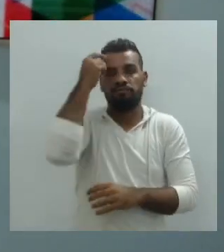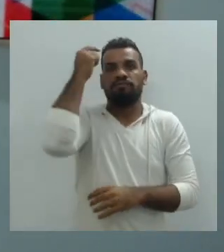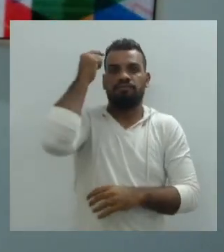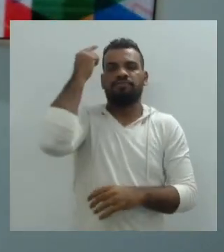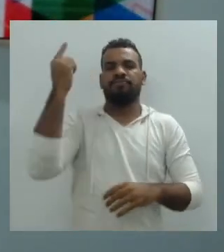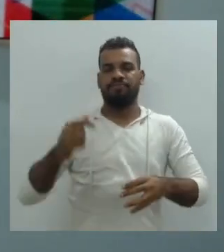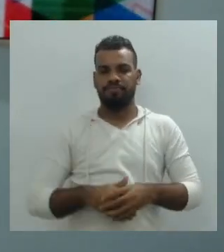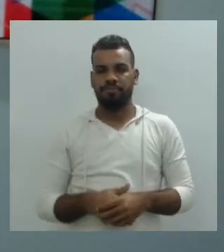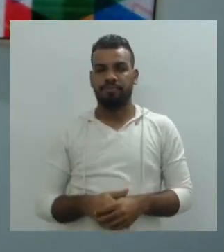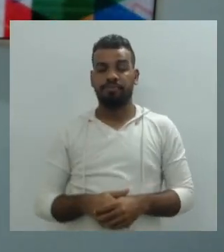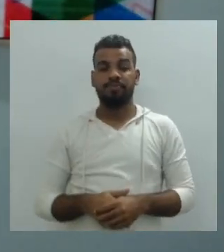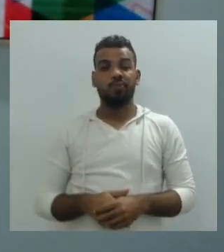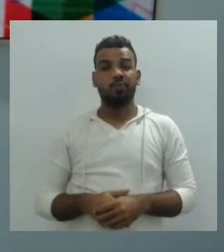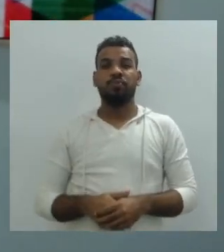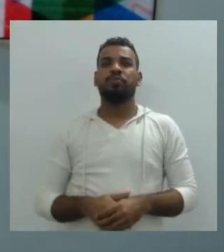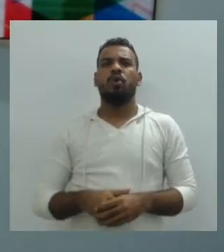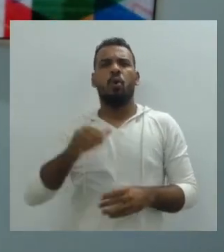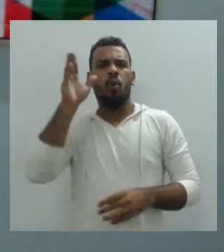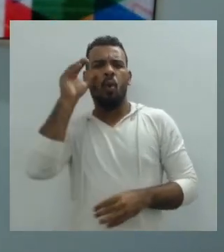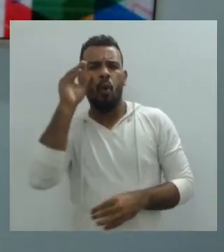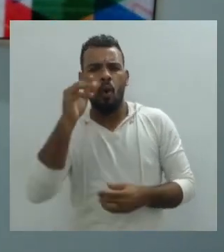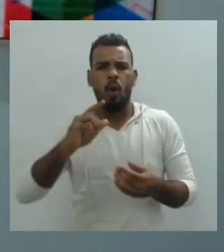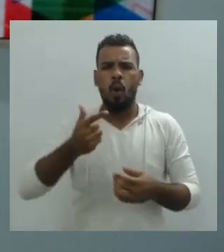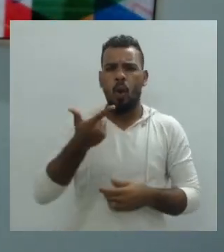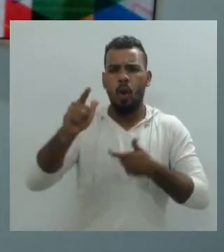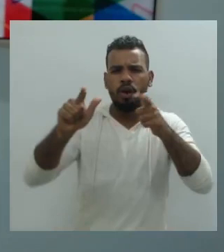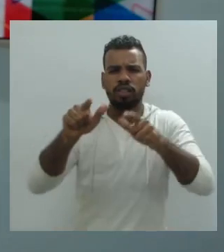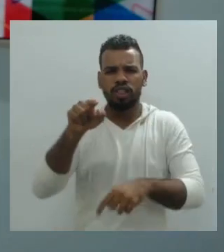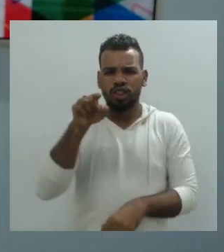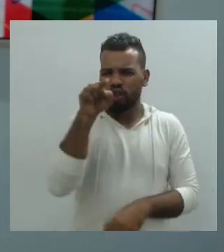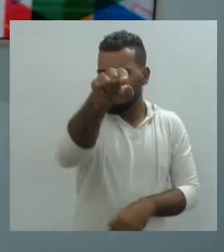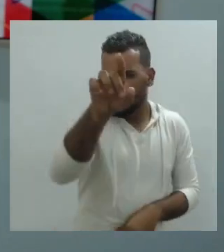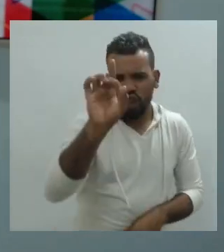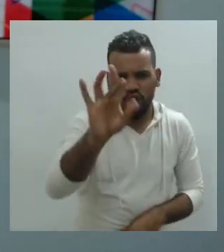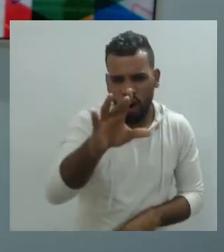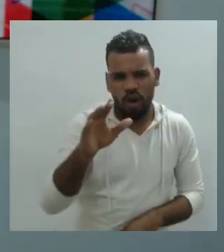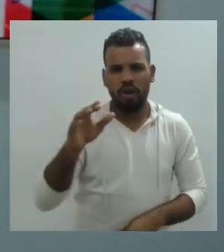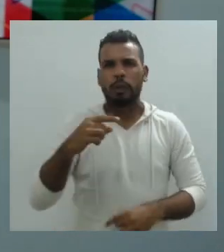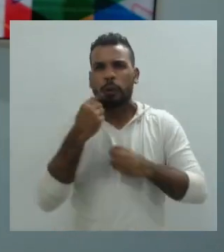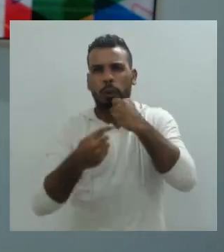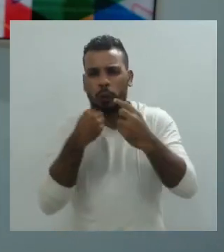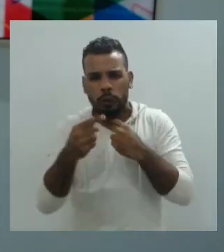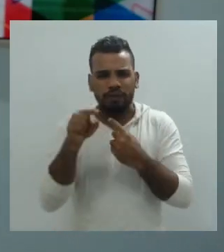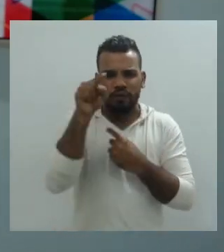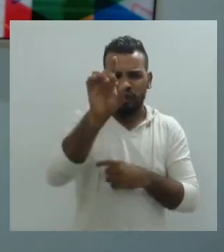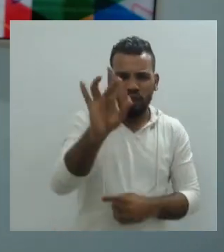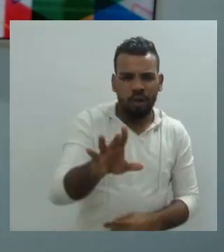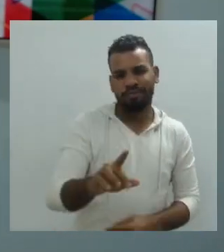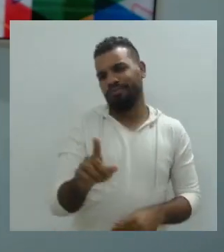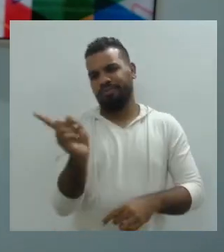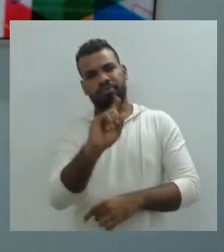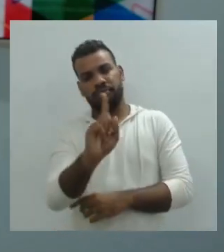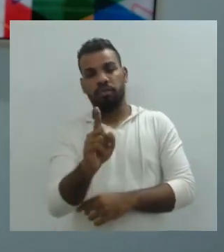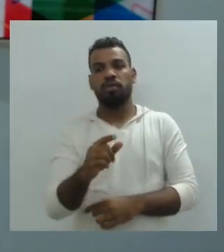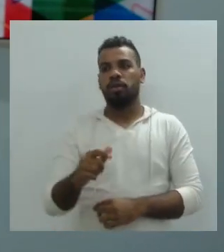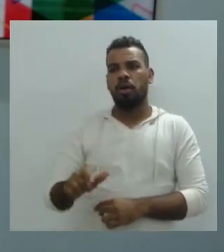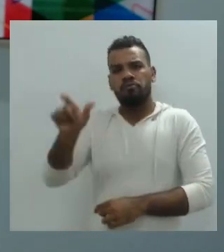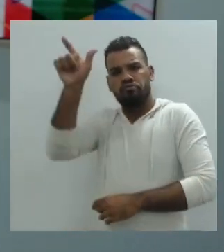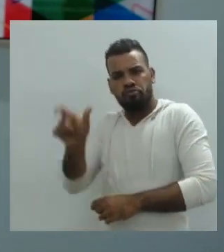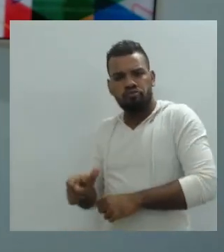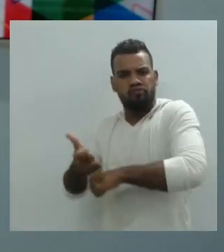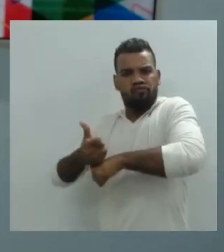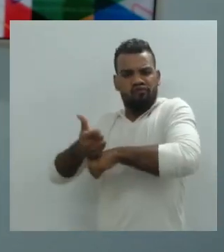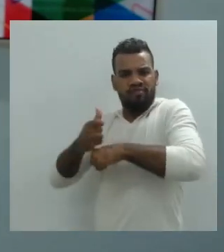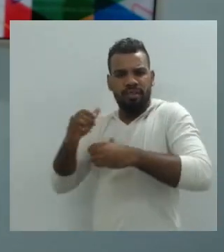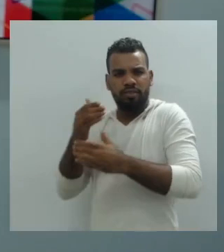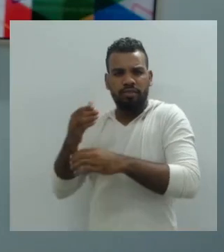Essas e outras curiosidades não são só suas, fera. Muitos pesquisadores e cientistas têm estudado para